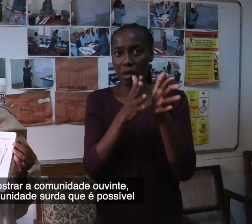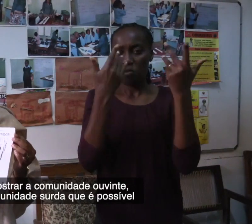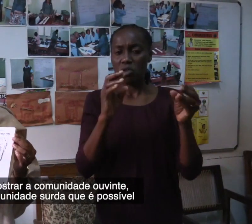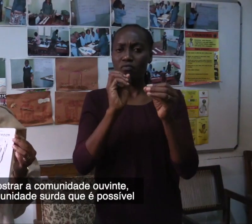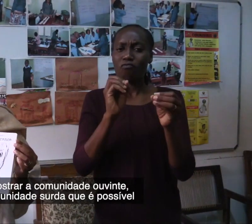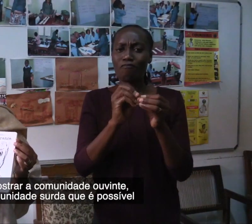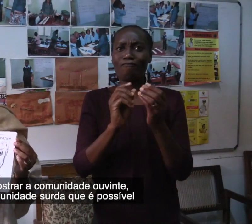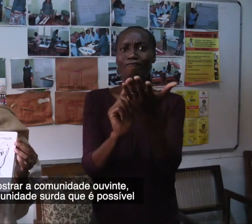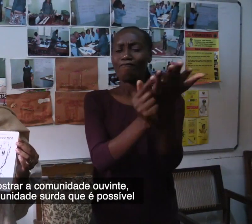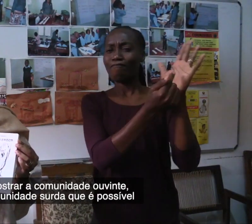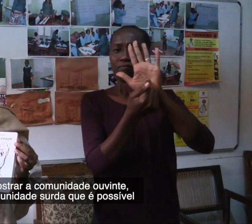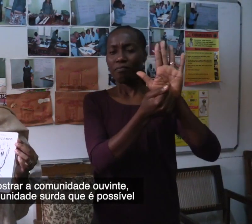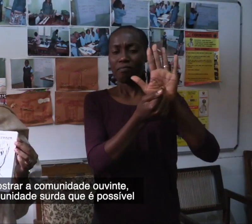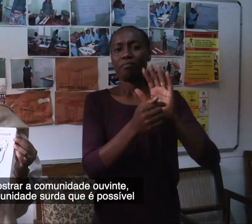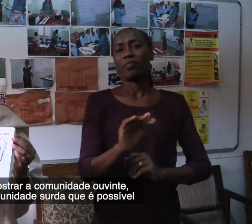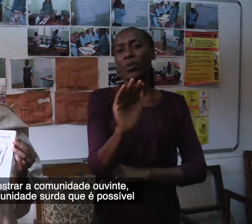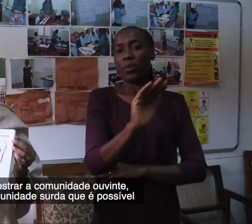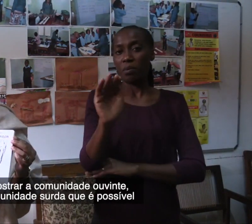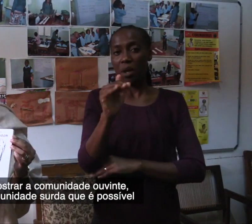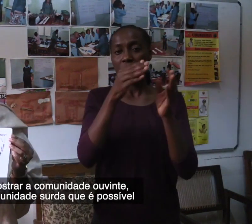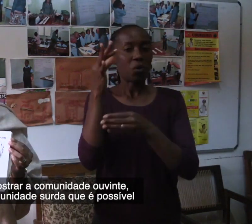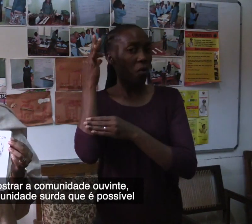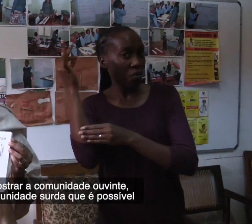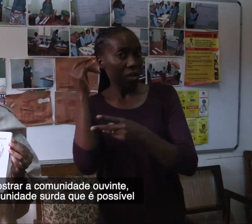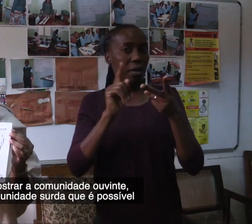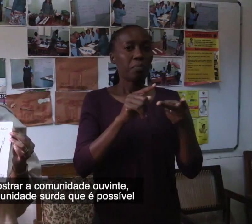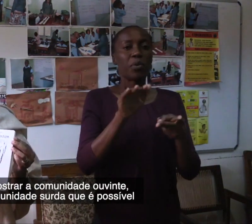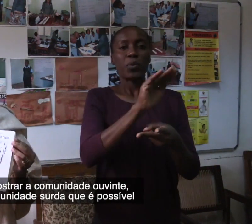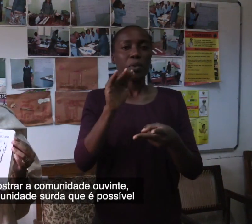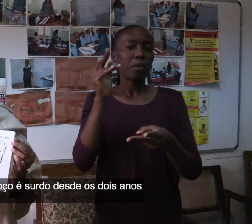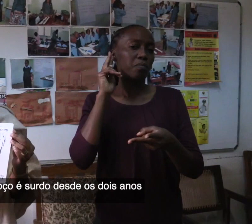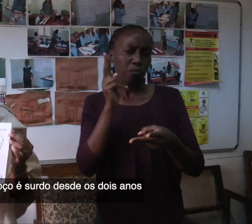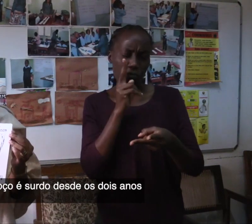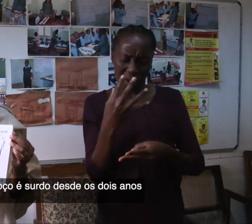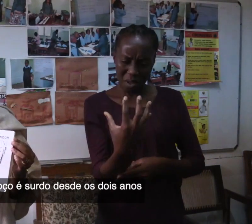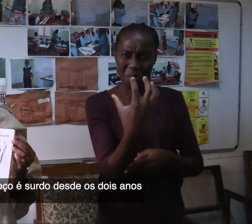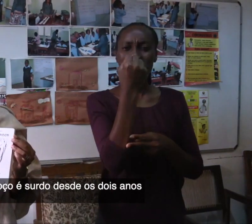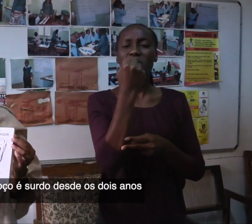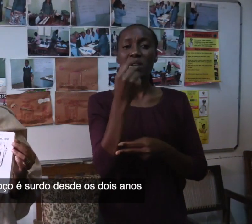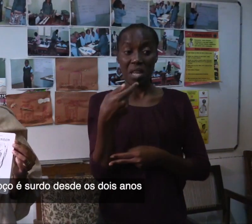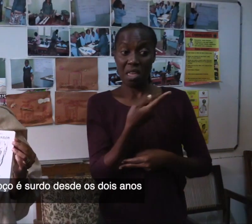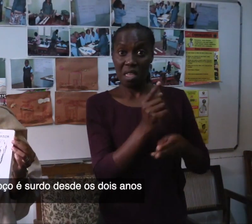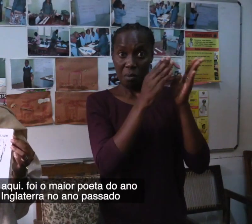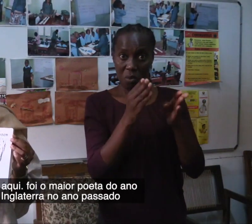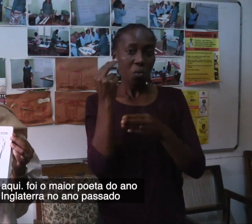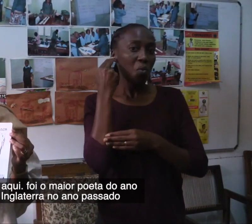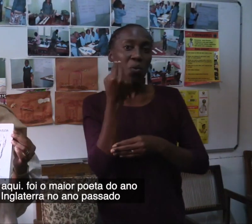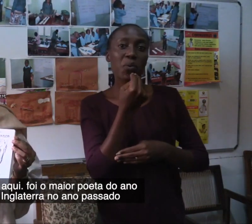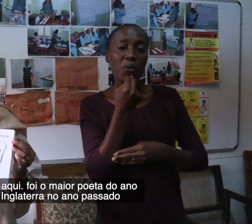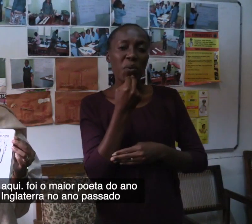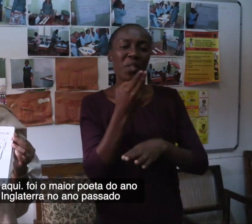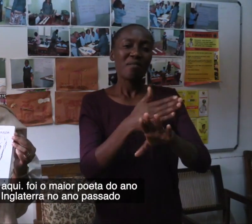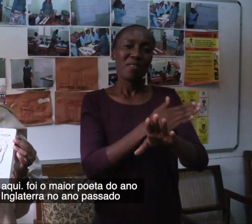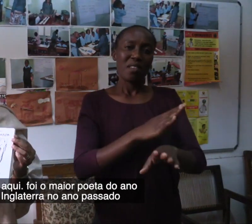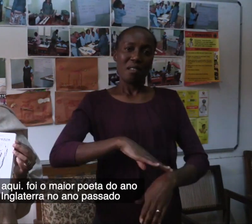e mostrar à comunidade ouvinte, à comunidade surda, que é possível. Este moço é surdo desde os 2 anos e